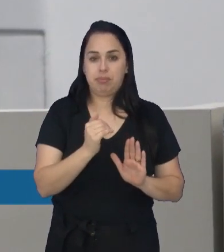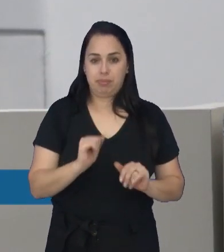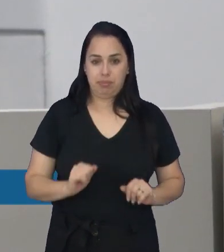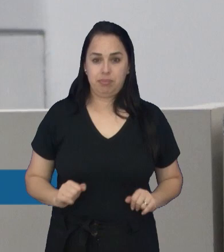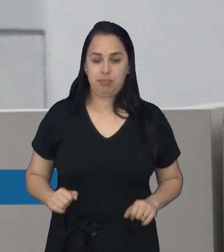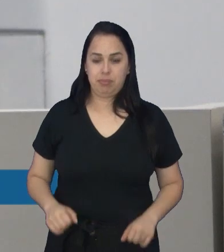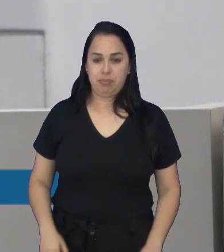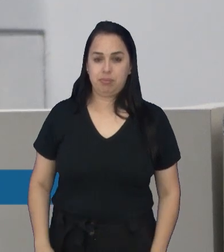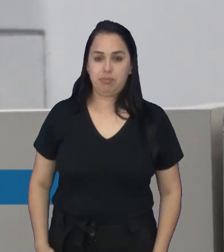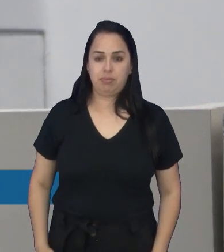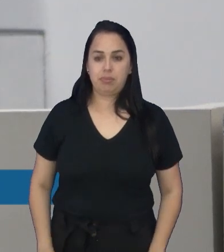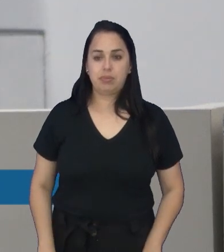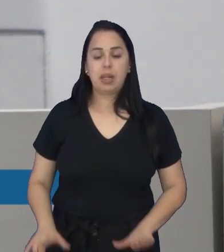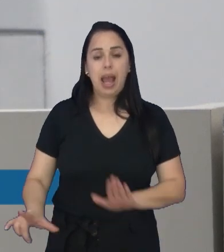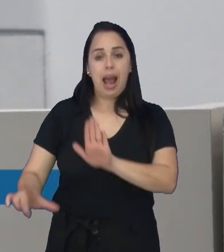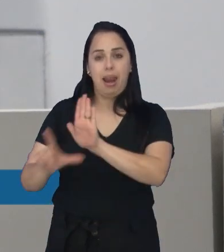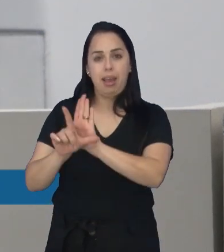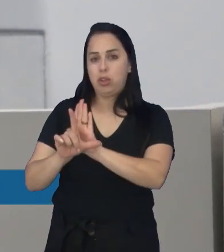noturno